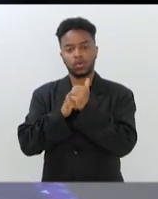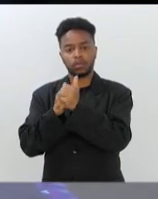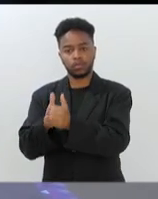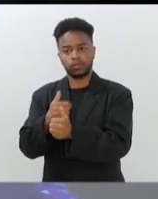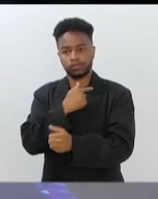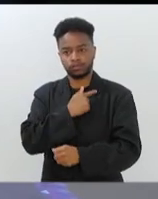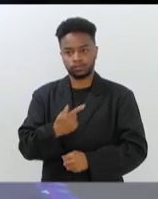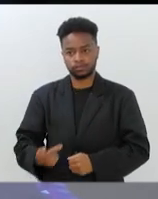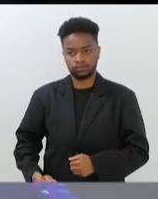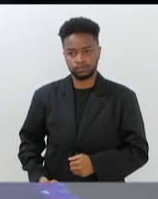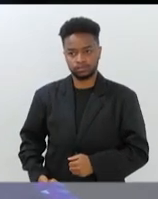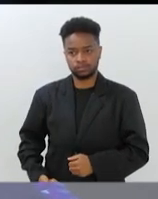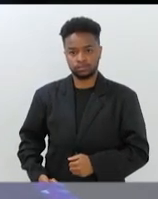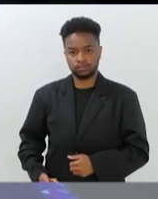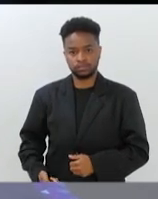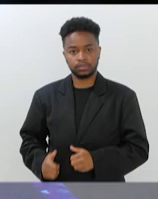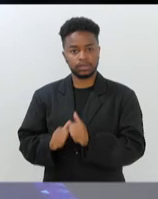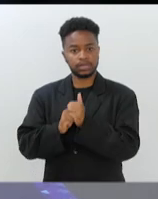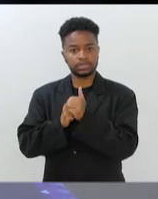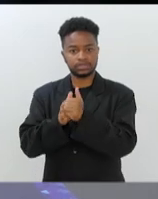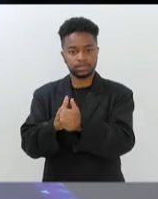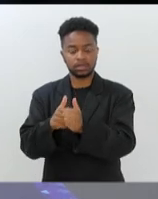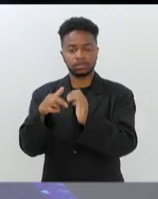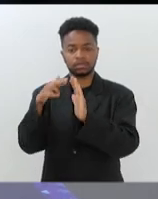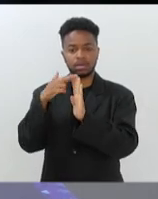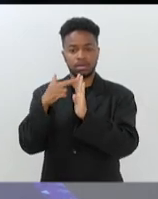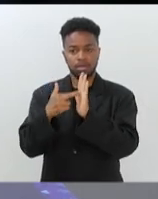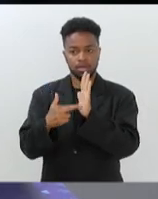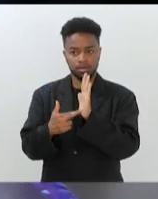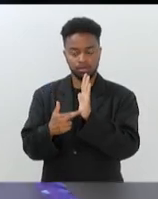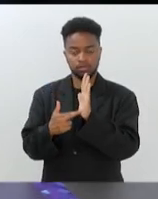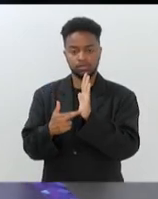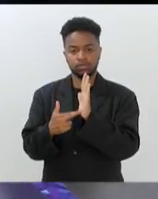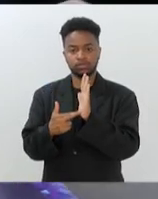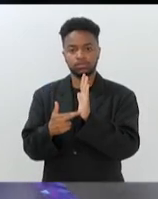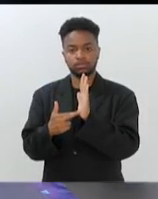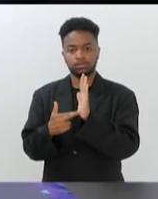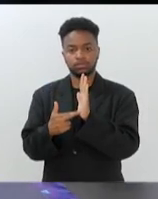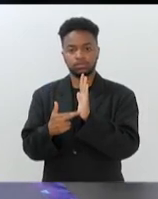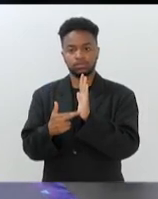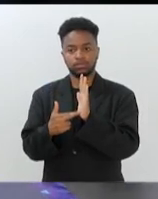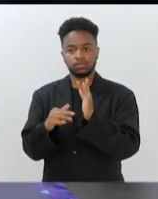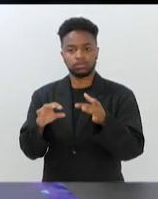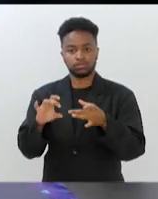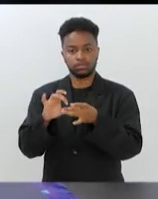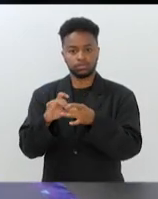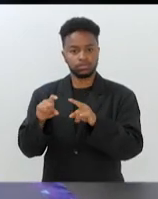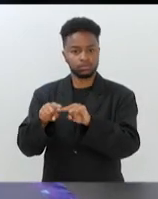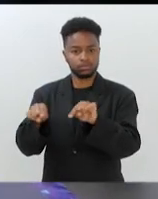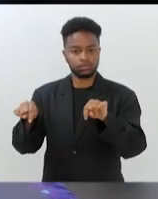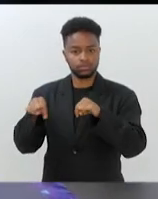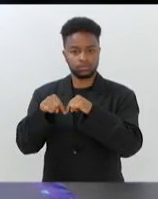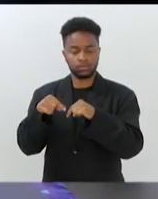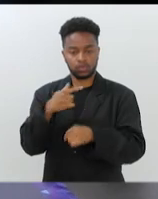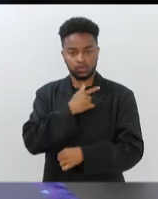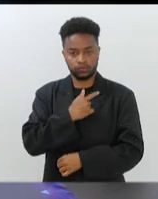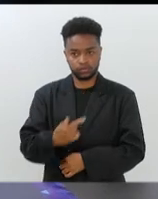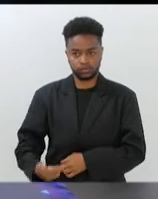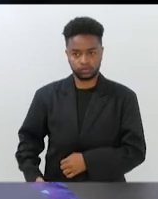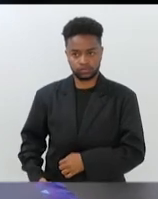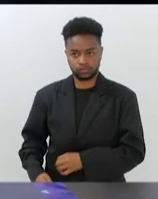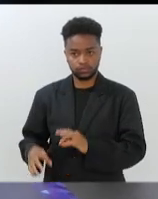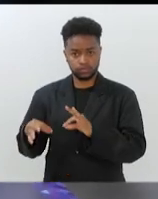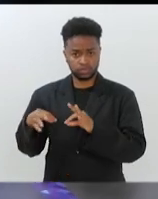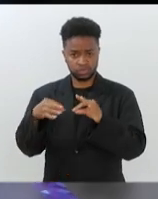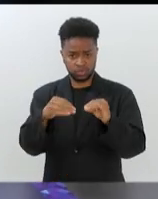elas seguem o mesmo protocolo né Eh atendido ao gabinete do governador todos do governador